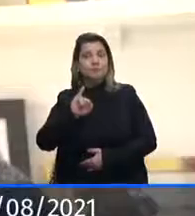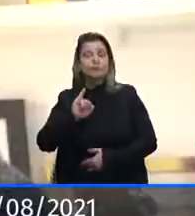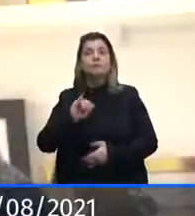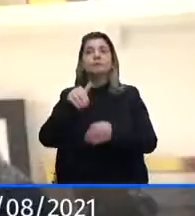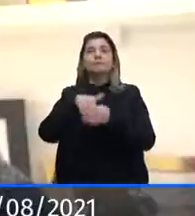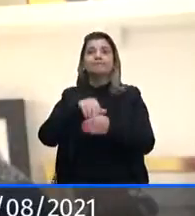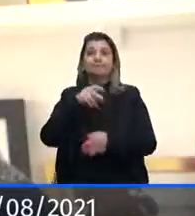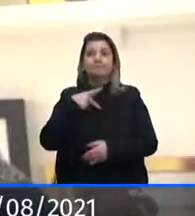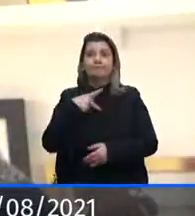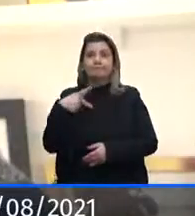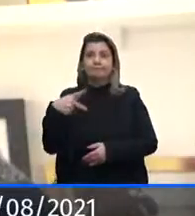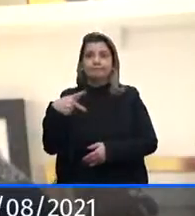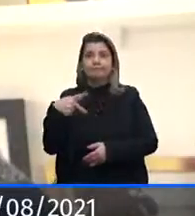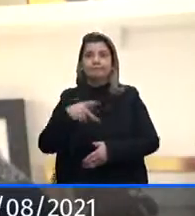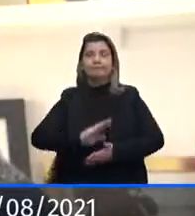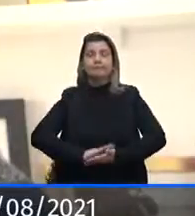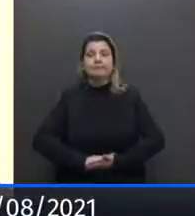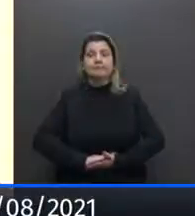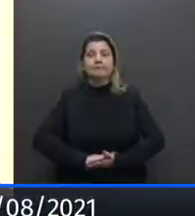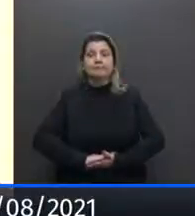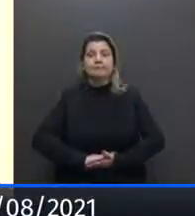Favorável, presidente.